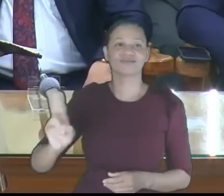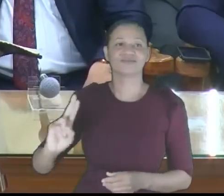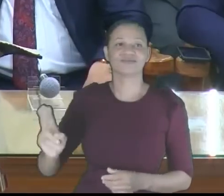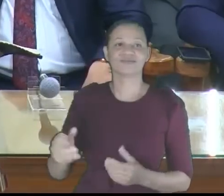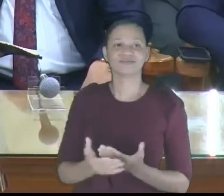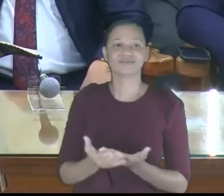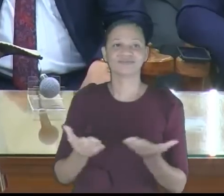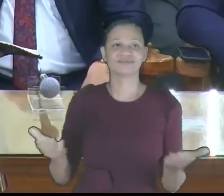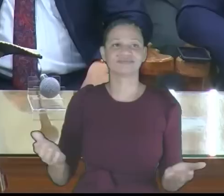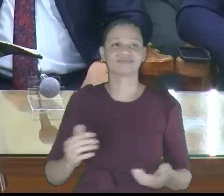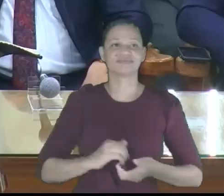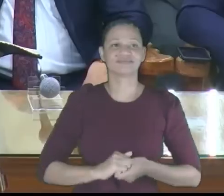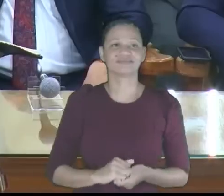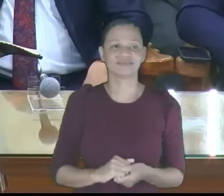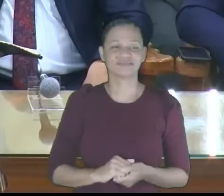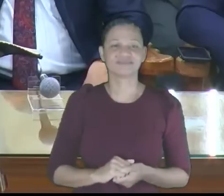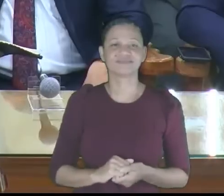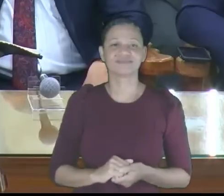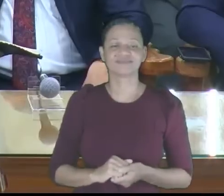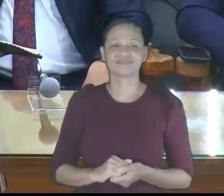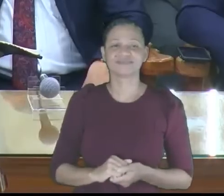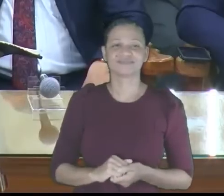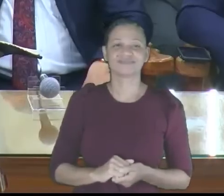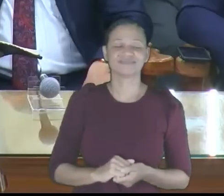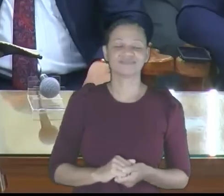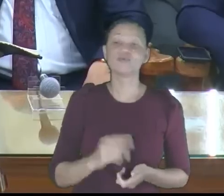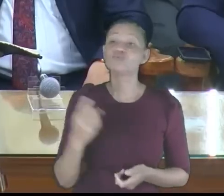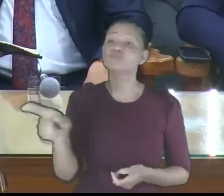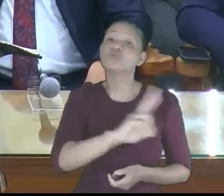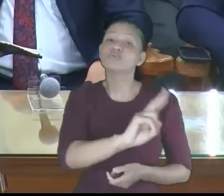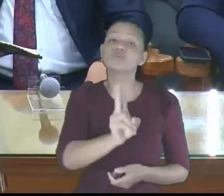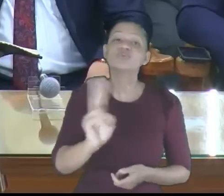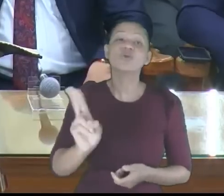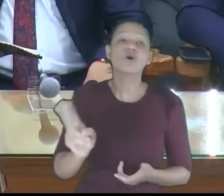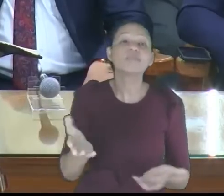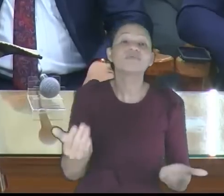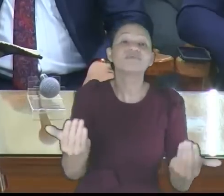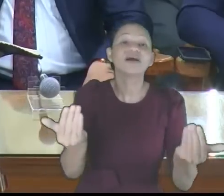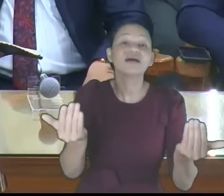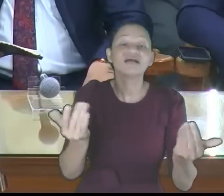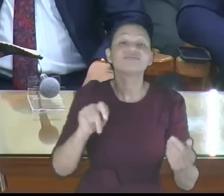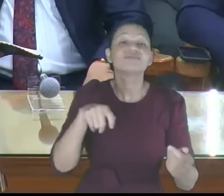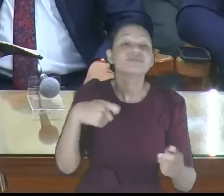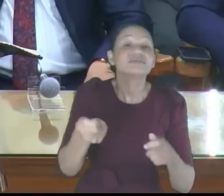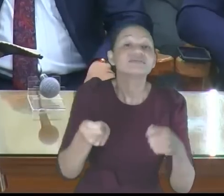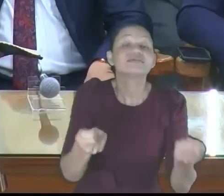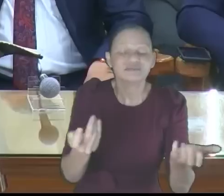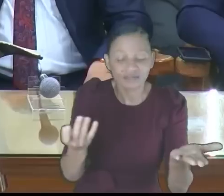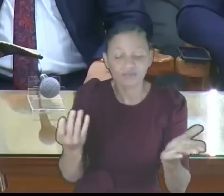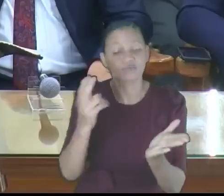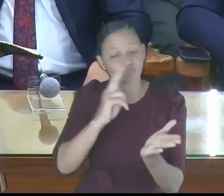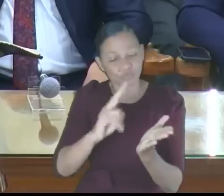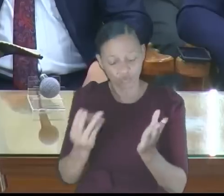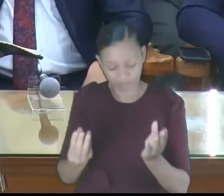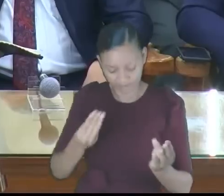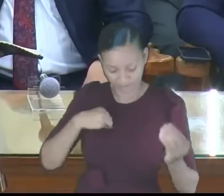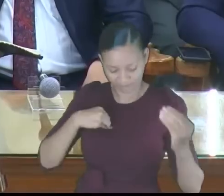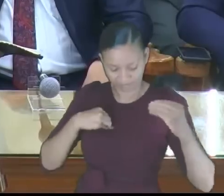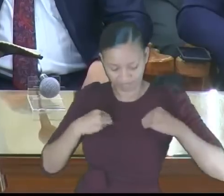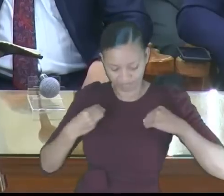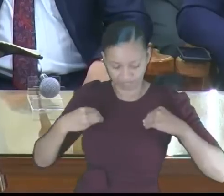nome. Múcio. Mais alto, diga seu nome. Múcio. Pois o seu nome está no peito.